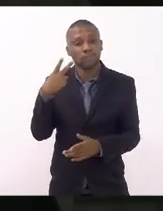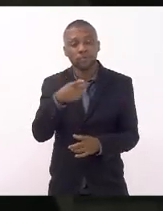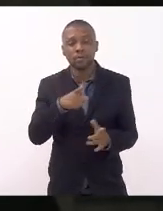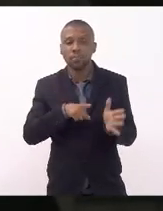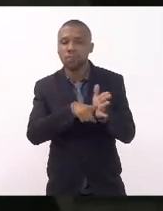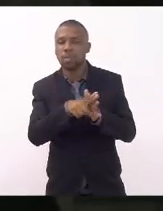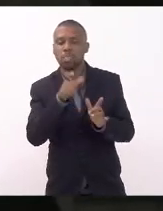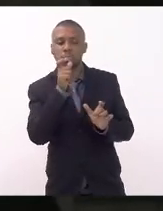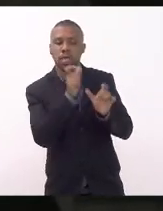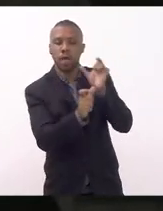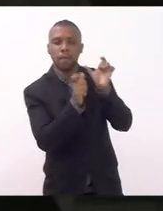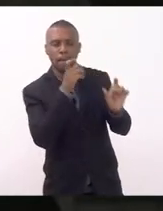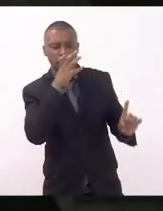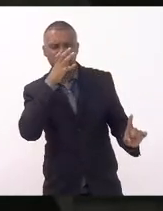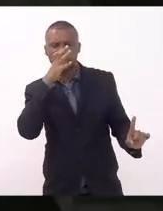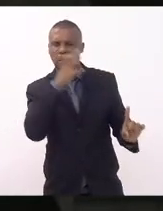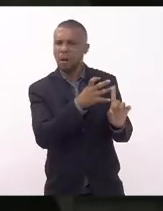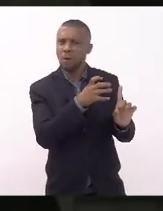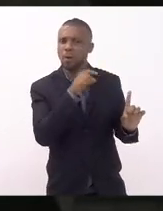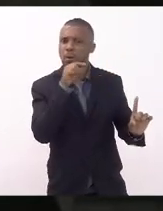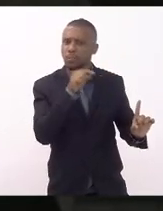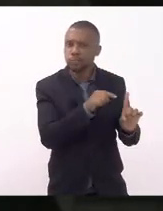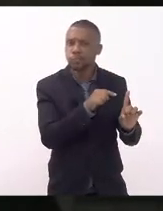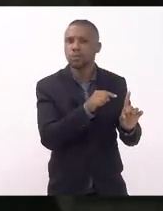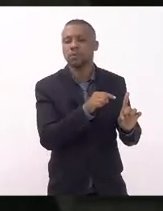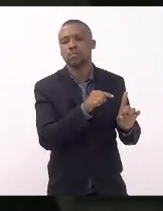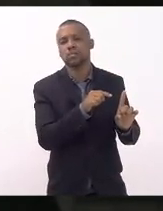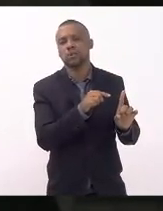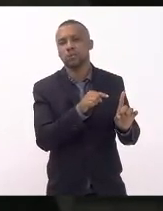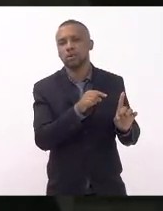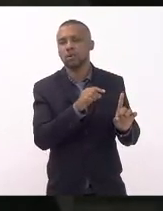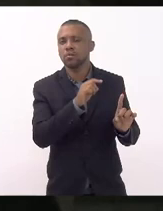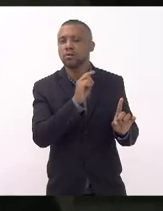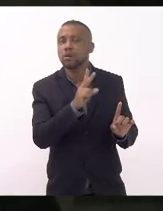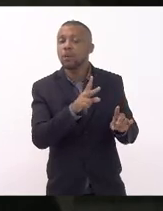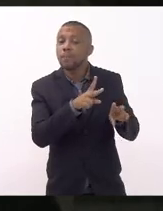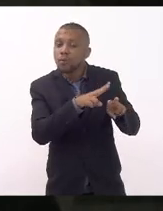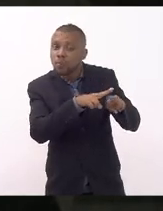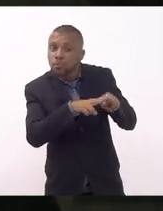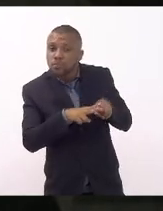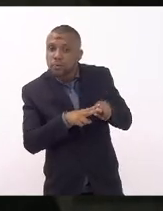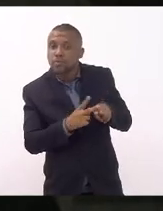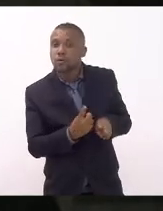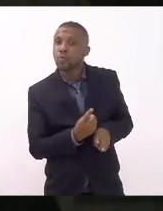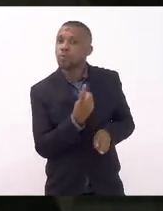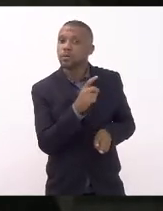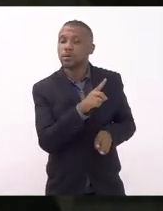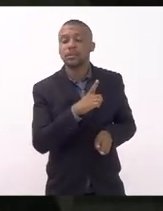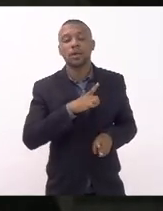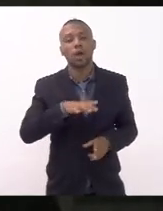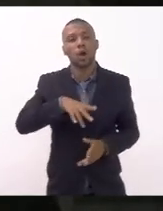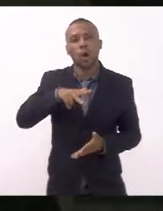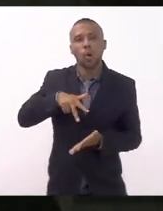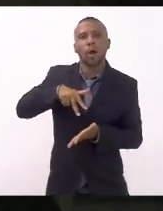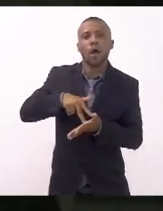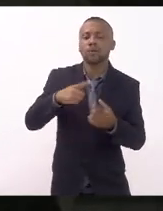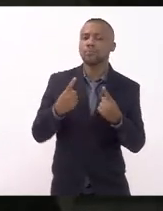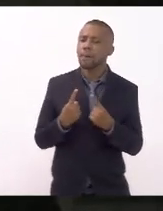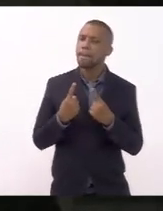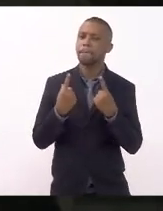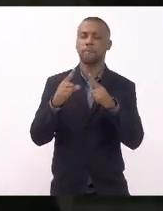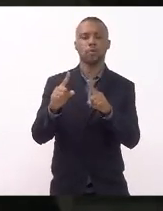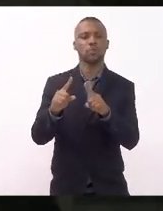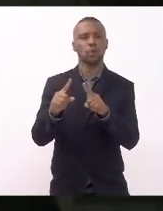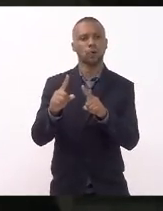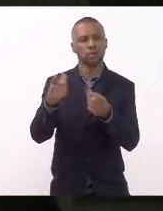sendo alvo de uma vil perseguição, única e exclusivamente porque tem coragem, tem ousadia